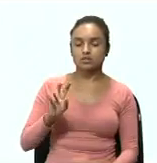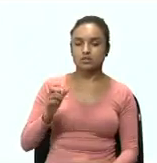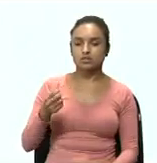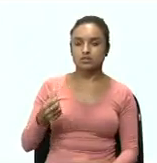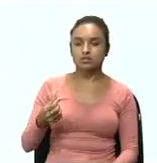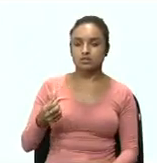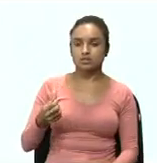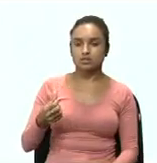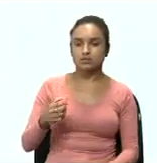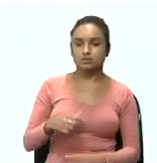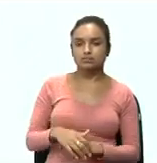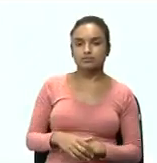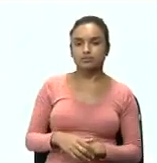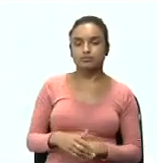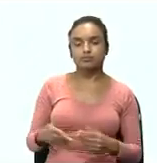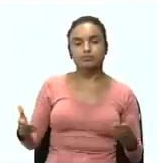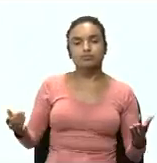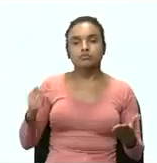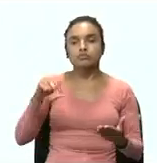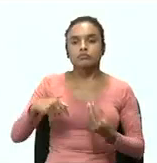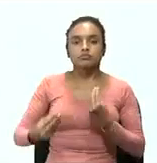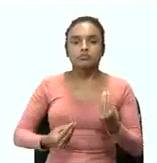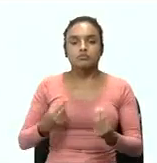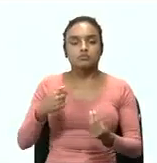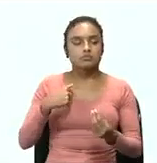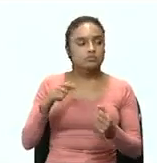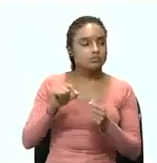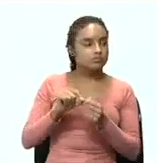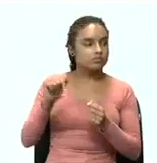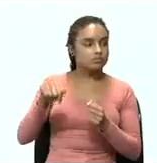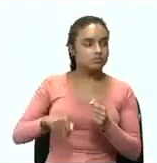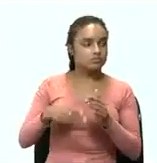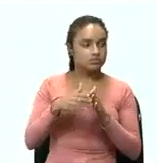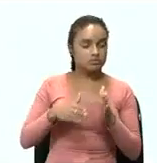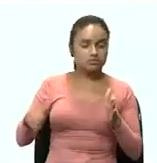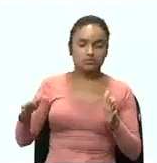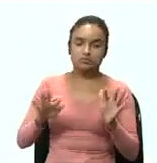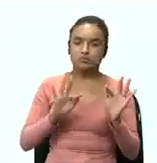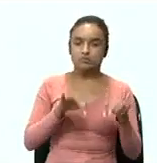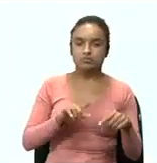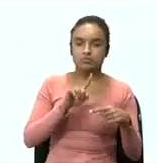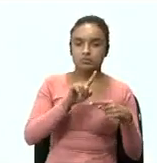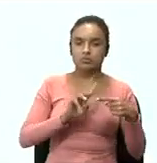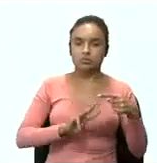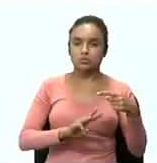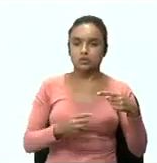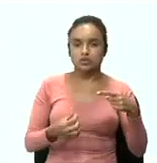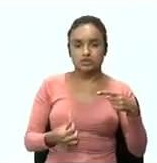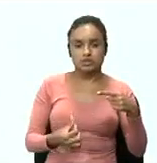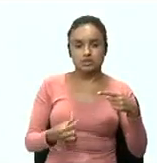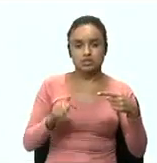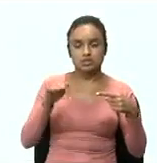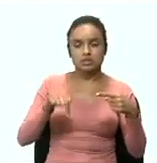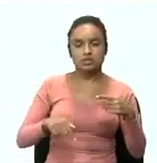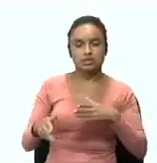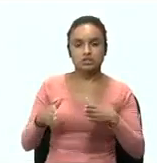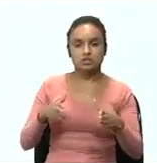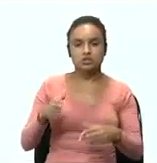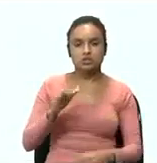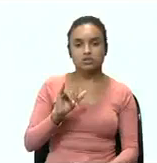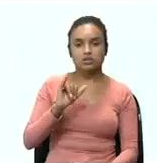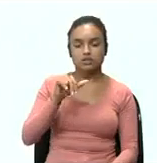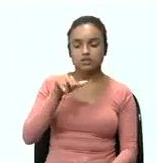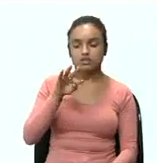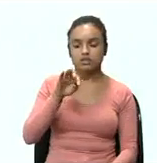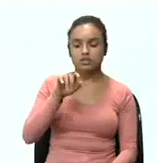36. Ok? E como que eu vou, então, finalizar essa situação? A integral